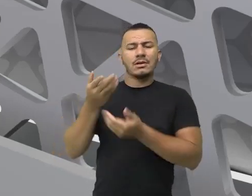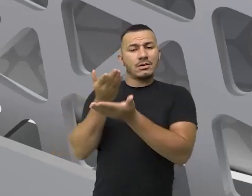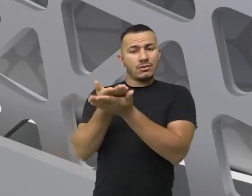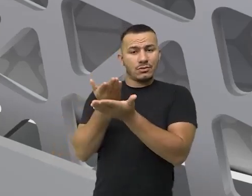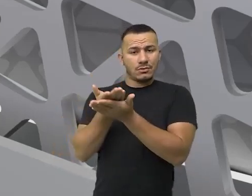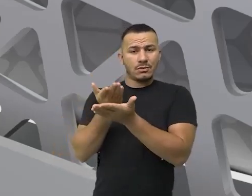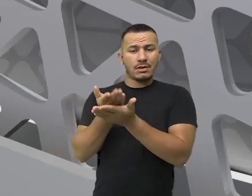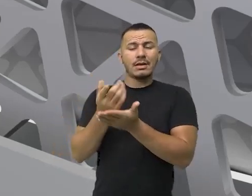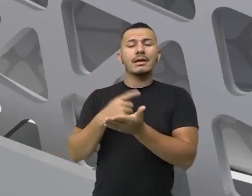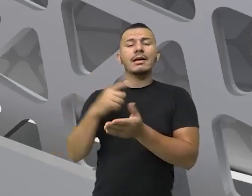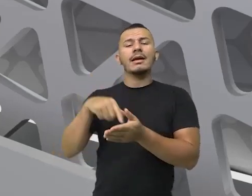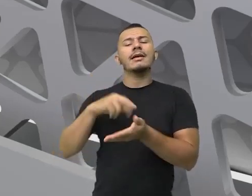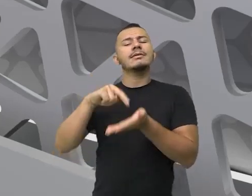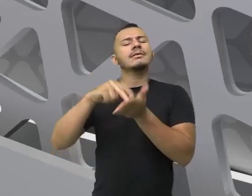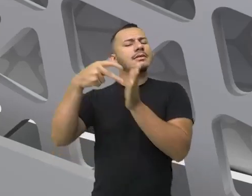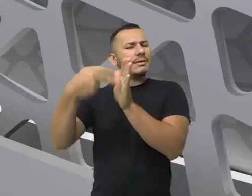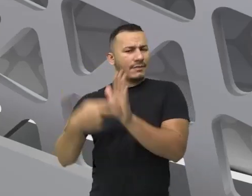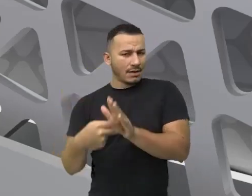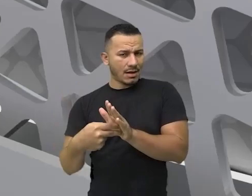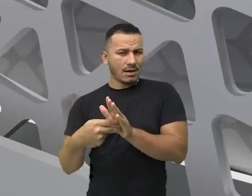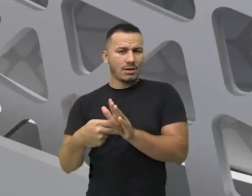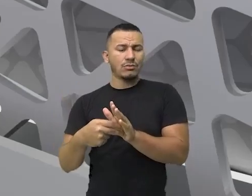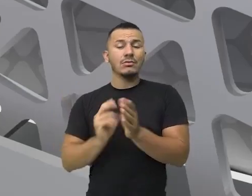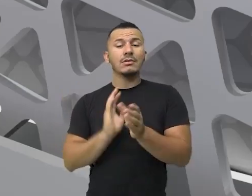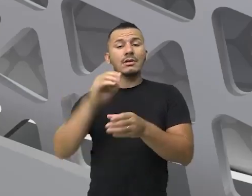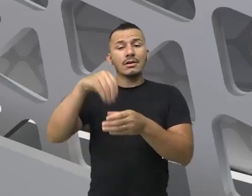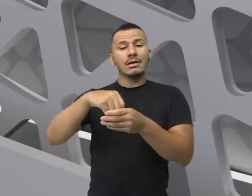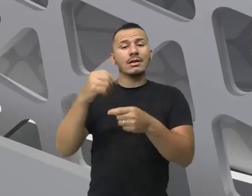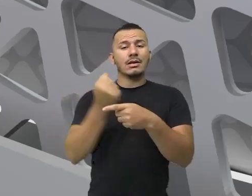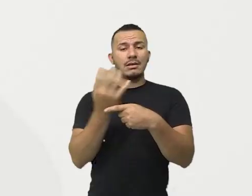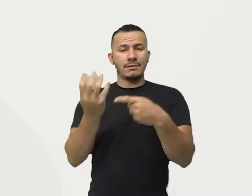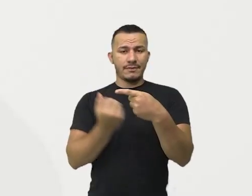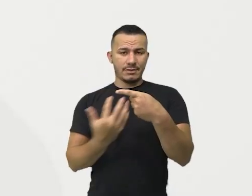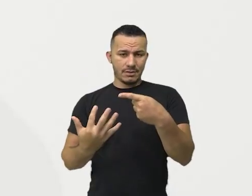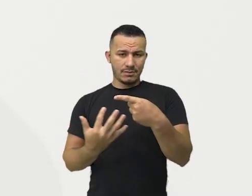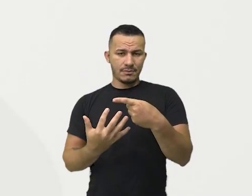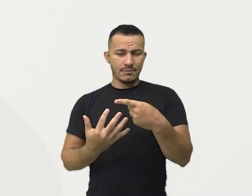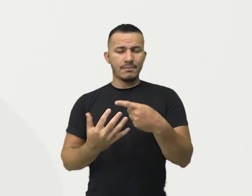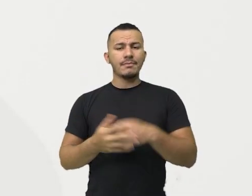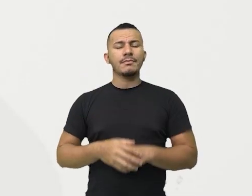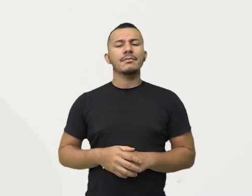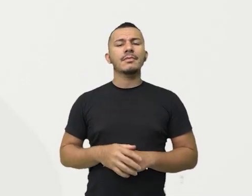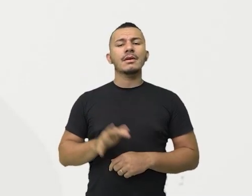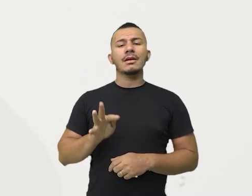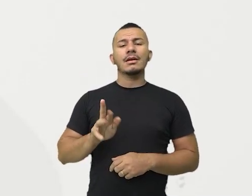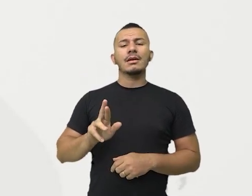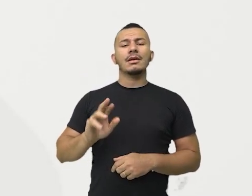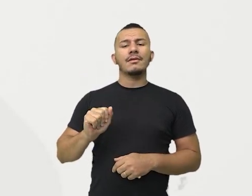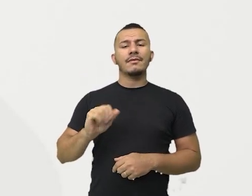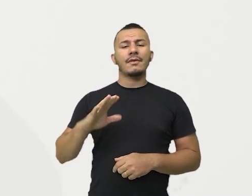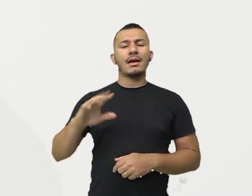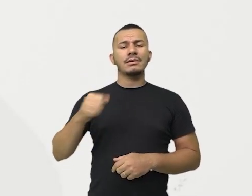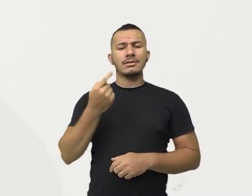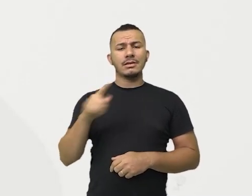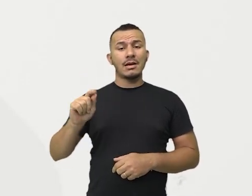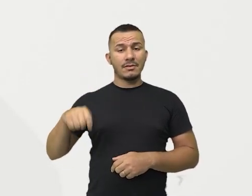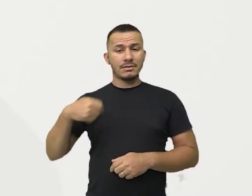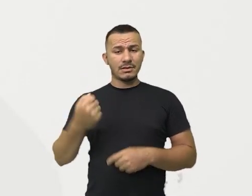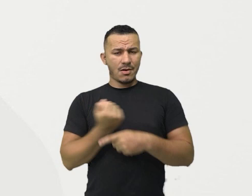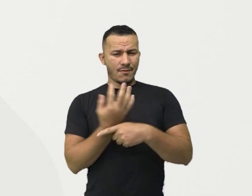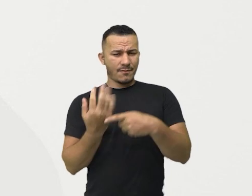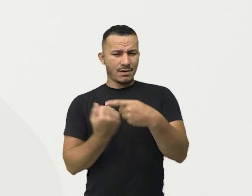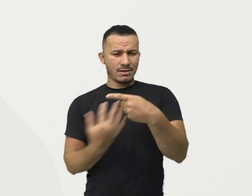estudar os significados de uma fração. Lembrando, né, fração nada mais é do